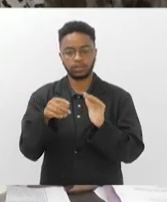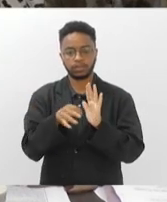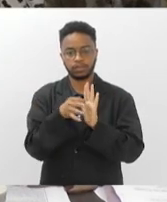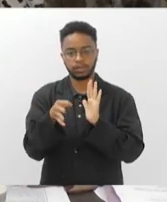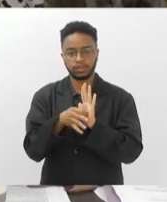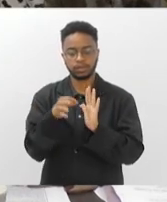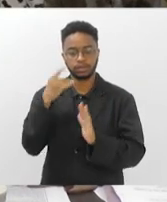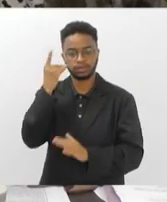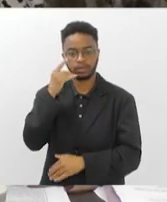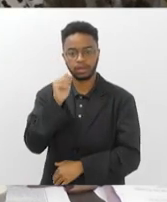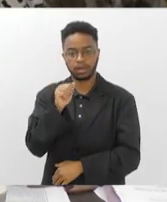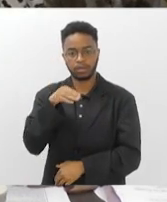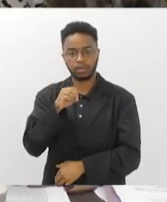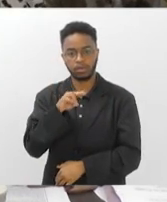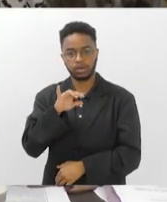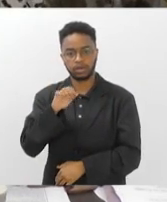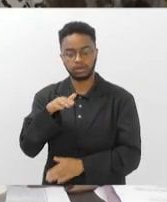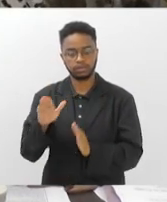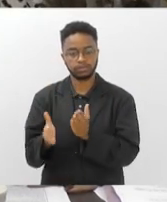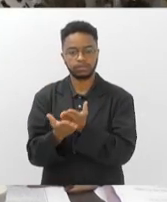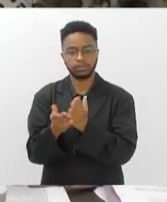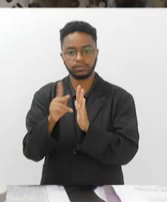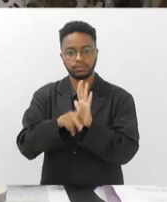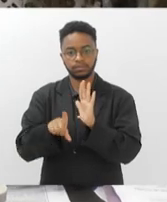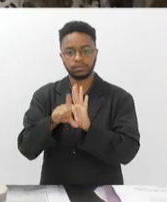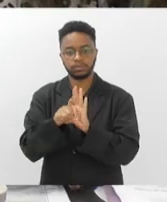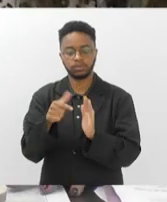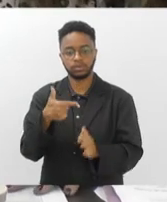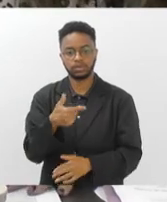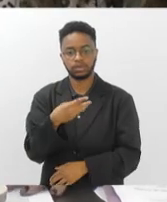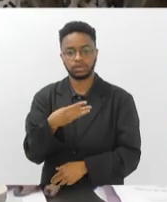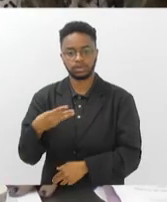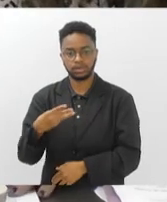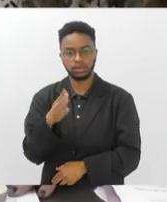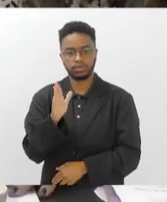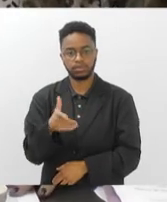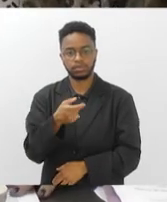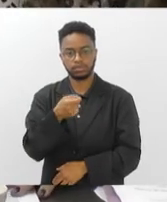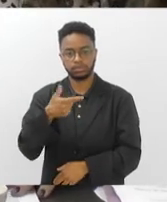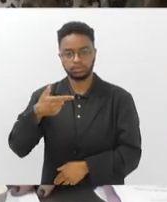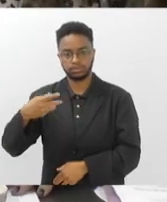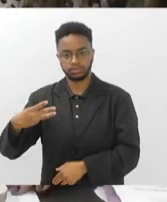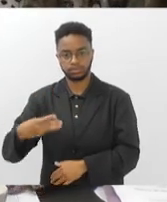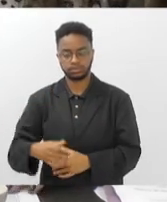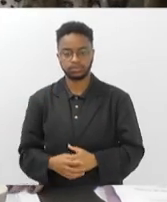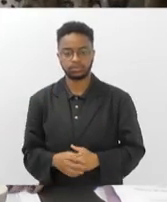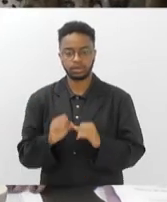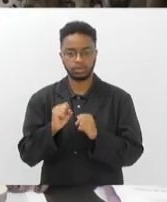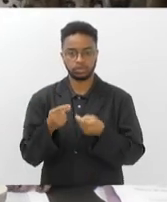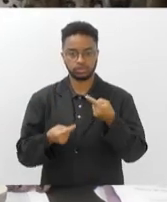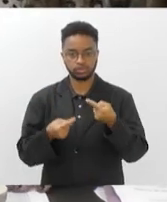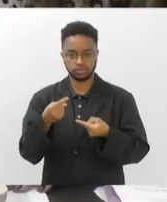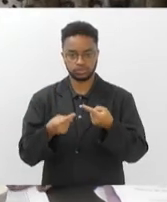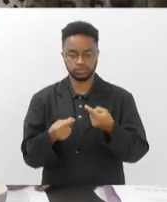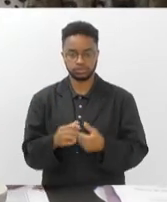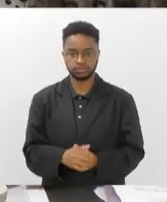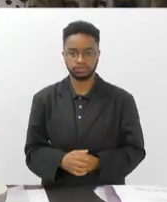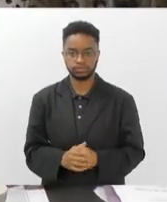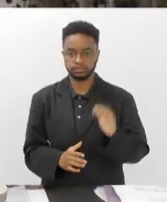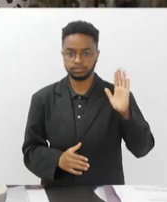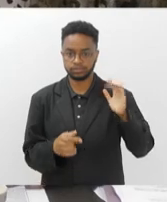Rodrigo Amorim pela anexação ao projeto de lei número 233 de 2023. Para discutir. Para discutir,